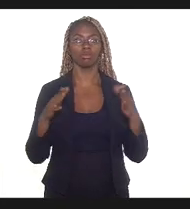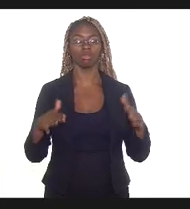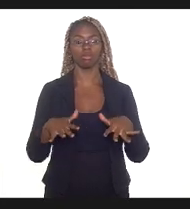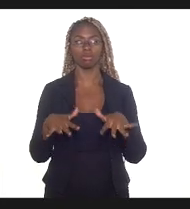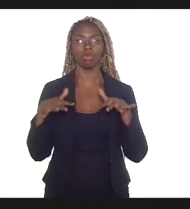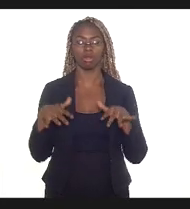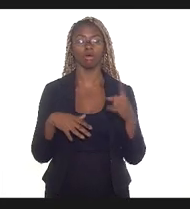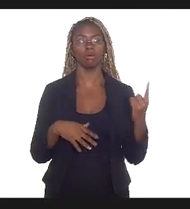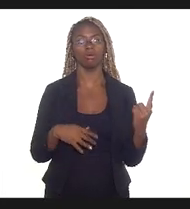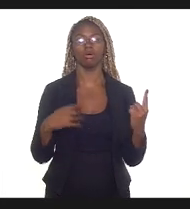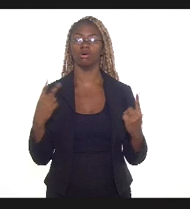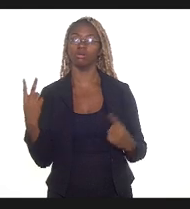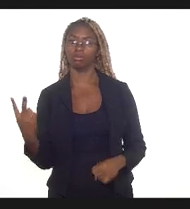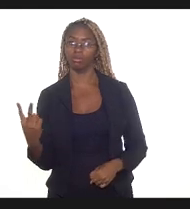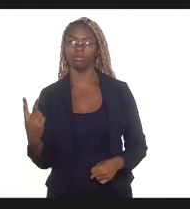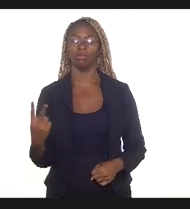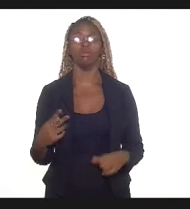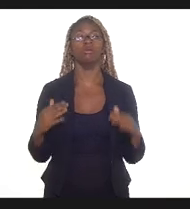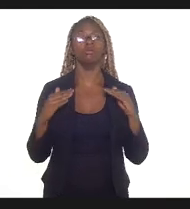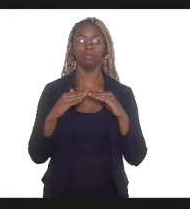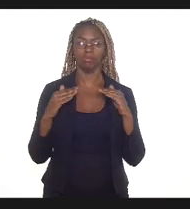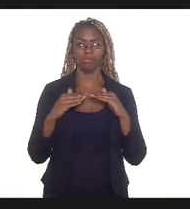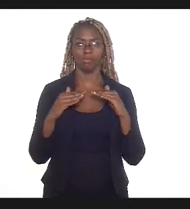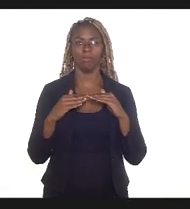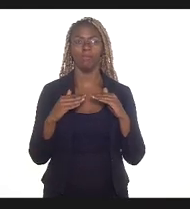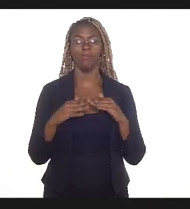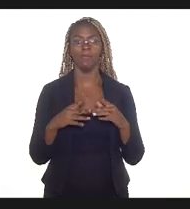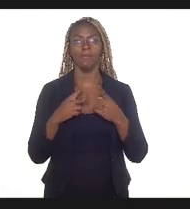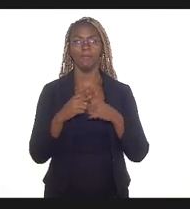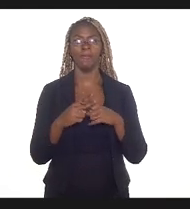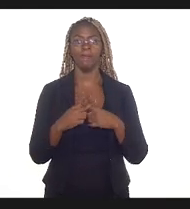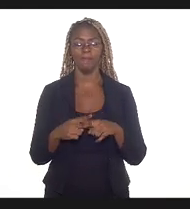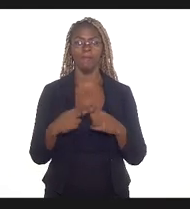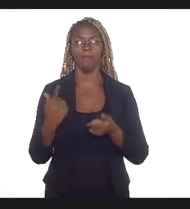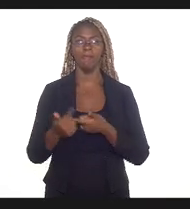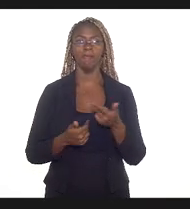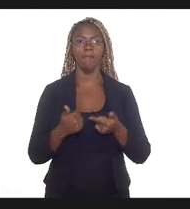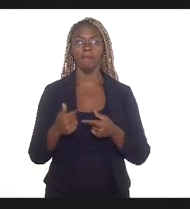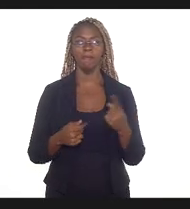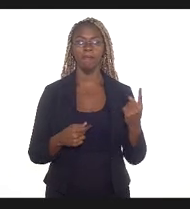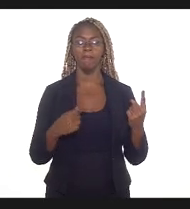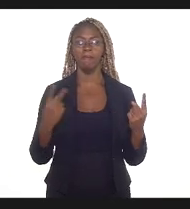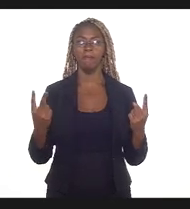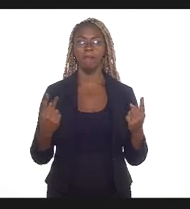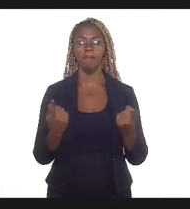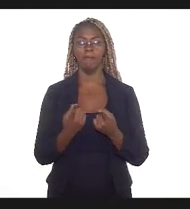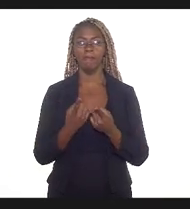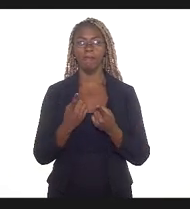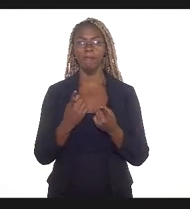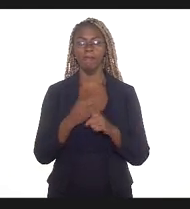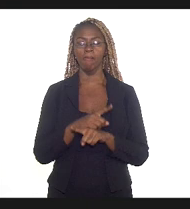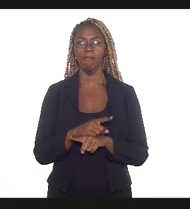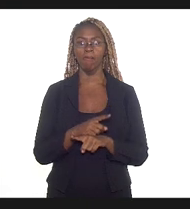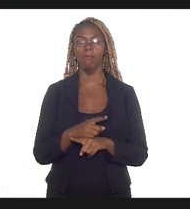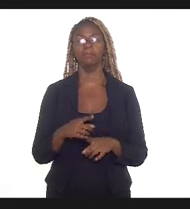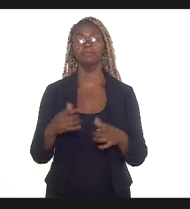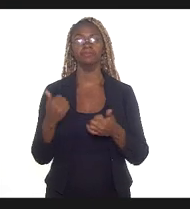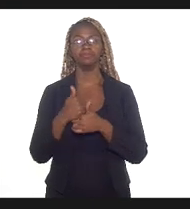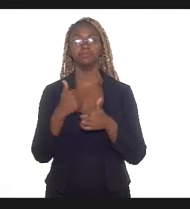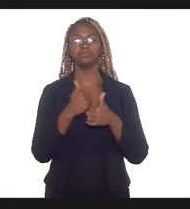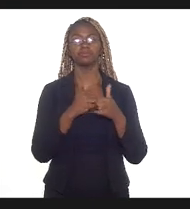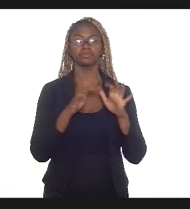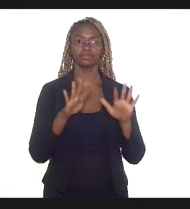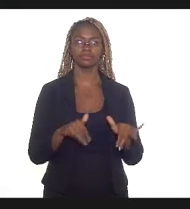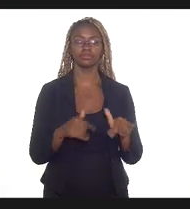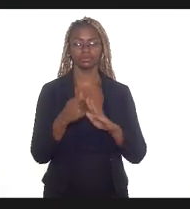plenário 1 e 2. Favorável às emendas da Comissão de Trabalho 1 e 2. Contrário à emenda 3, concluindo por substitutivo, pedindo forma final de